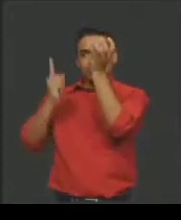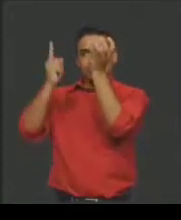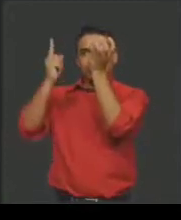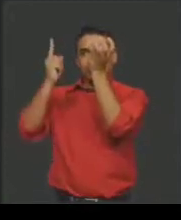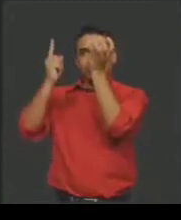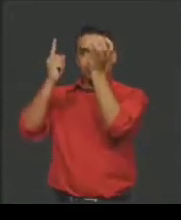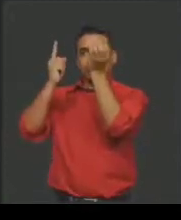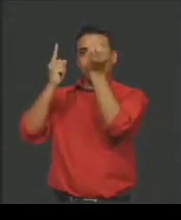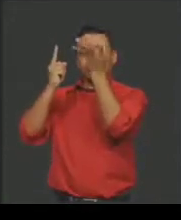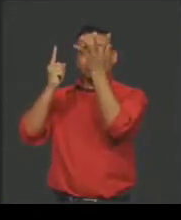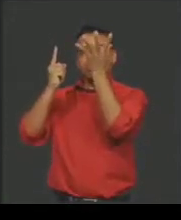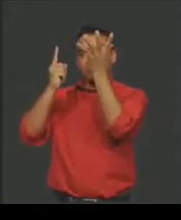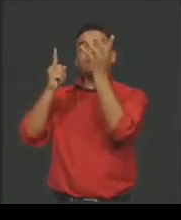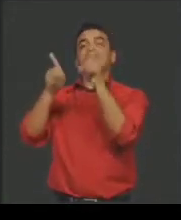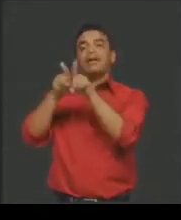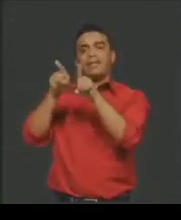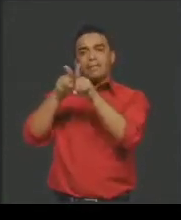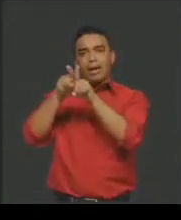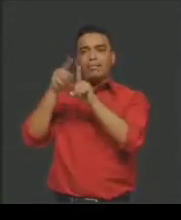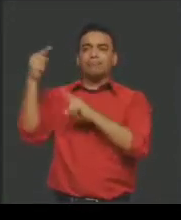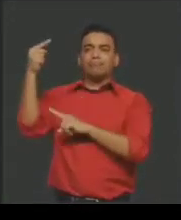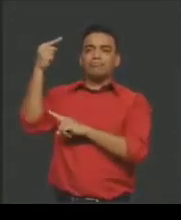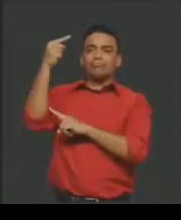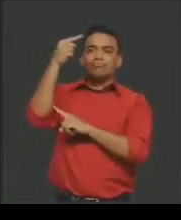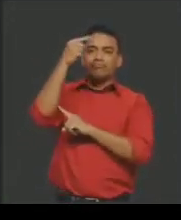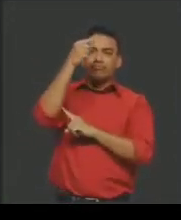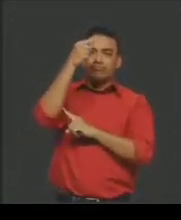ó. Então vai acender essa aqui também.